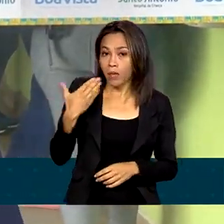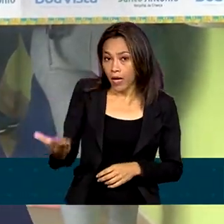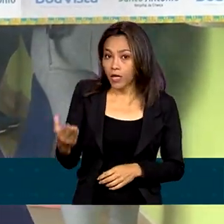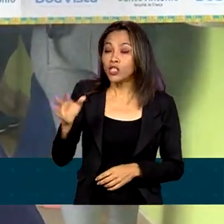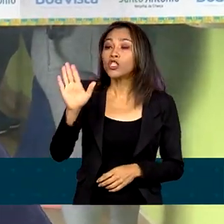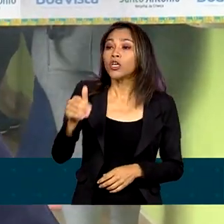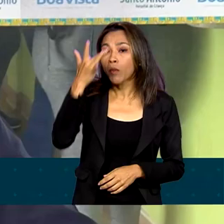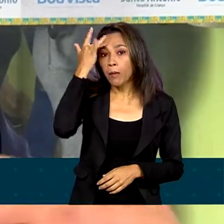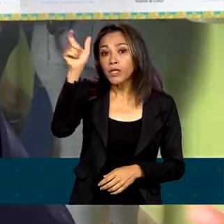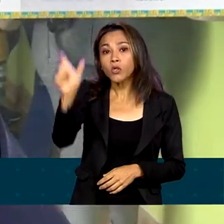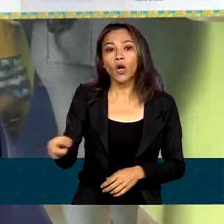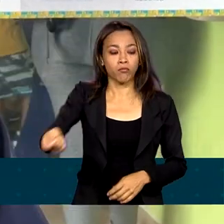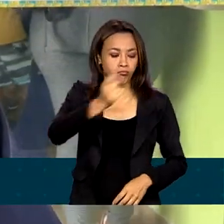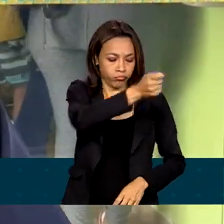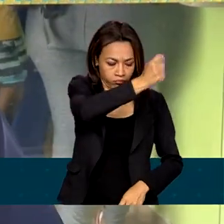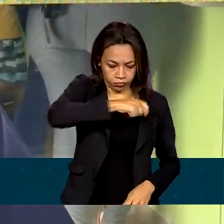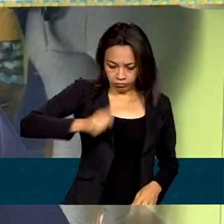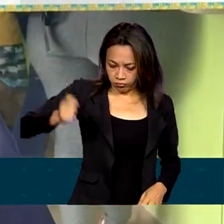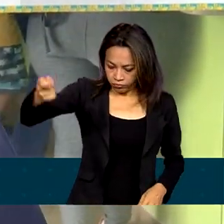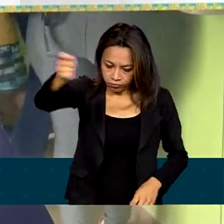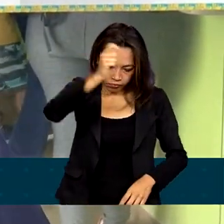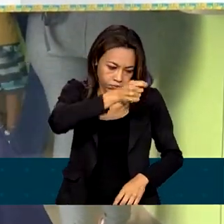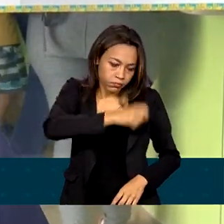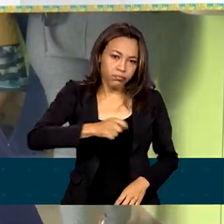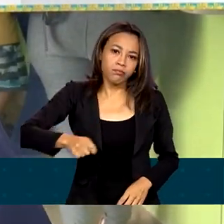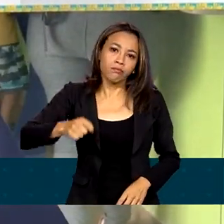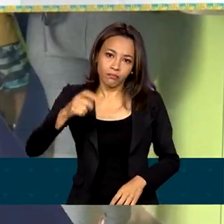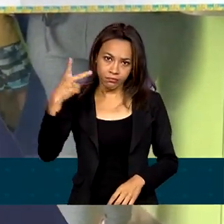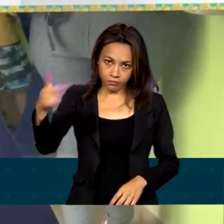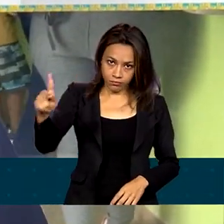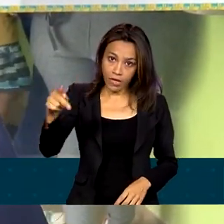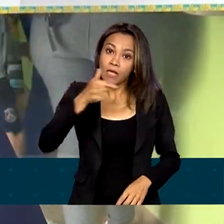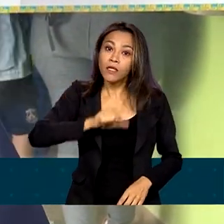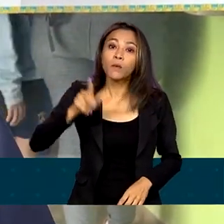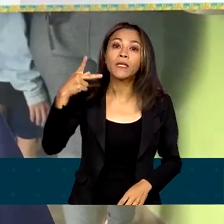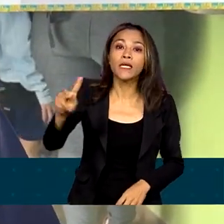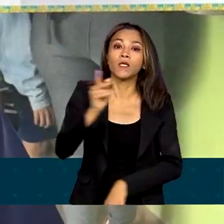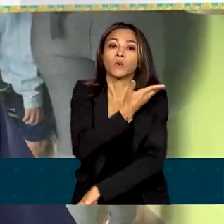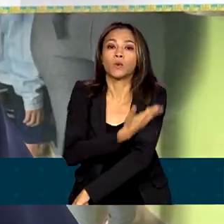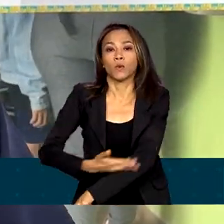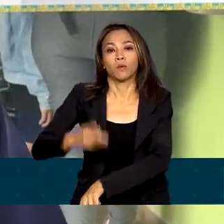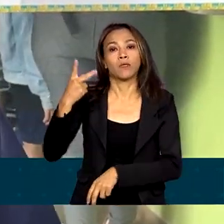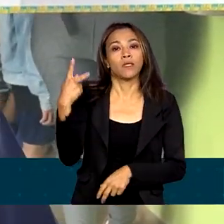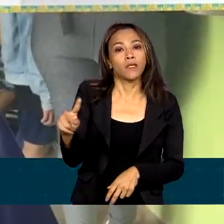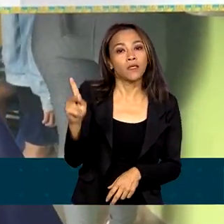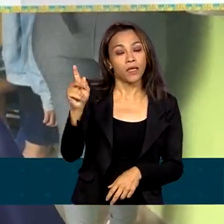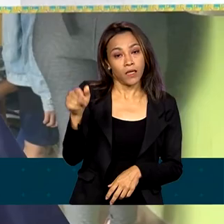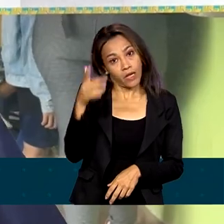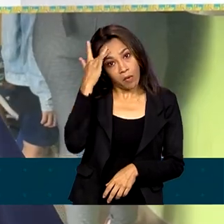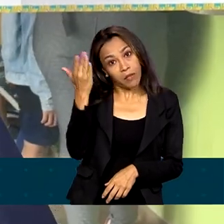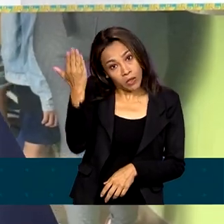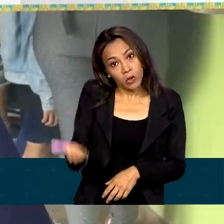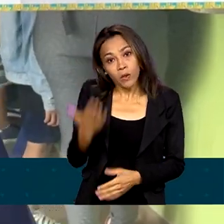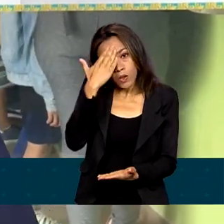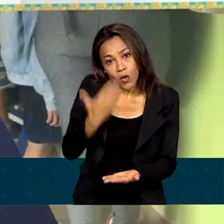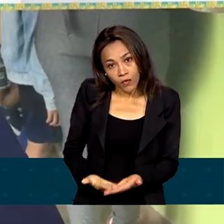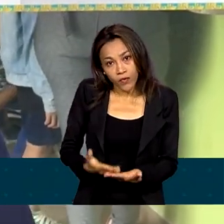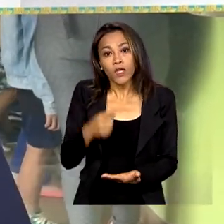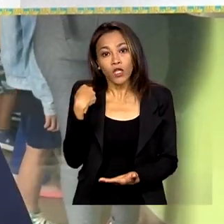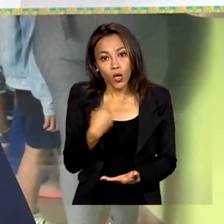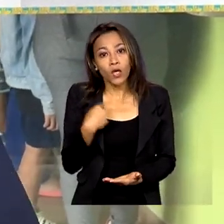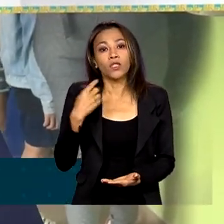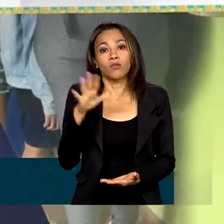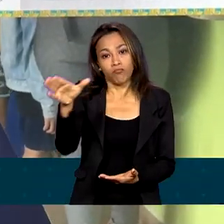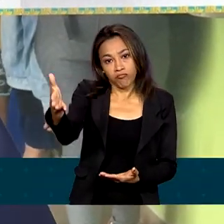rezador de preferência, ou o chapire, né, como na língua Yanomami, de preferência, aquele que a pessoa confia, e a gente providencia